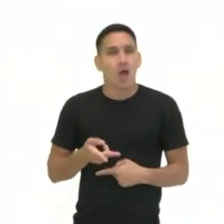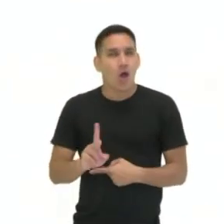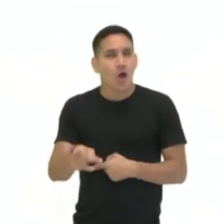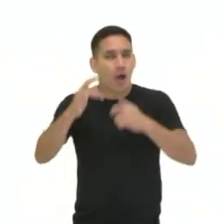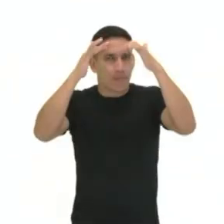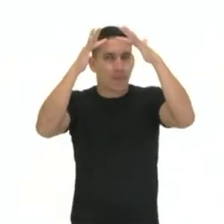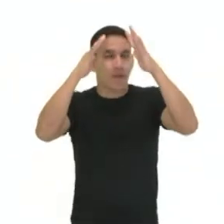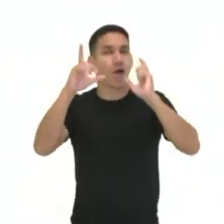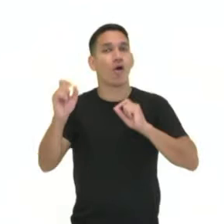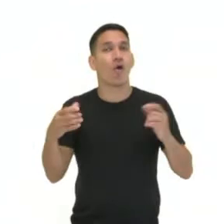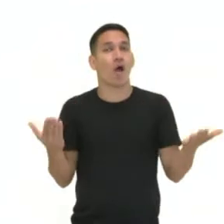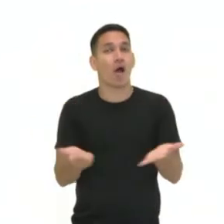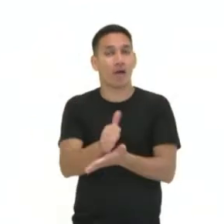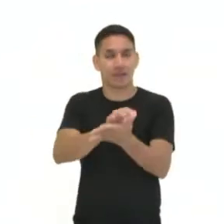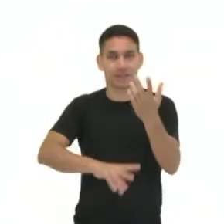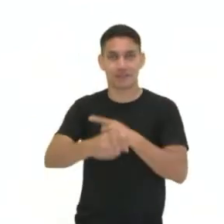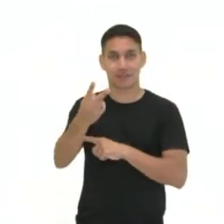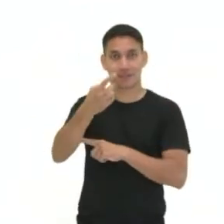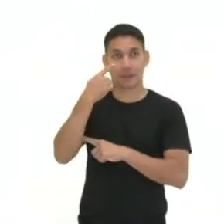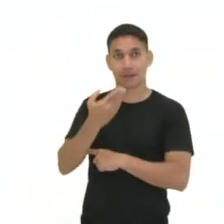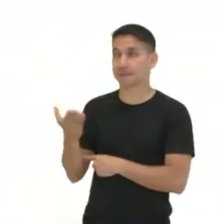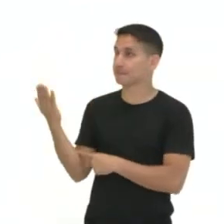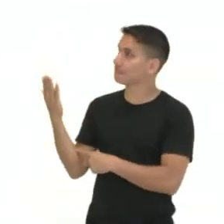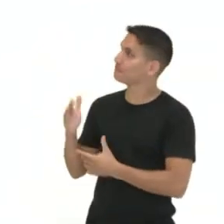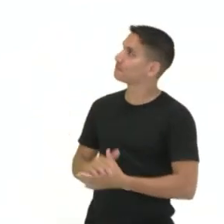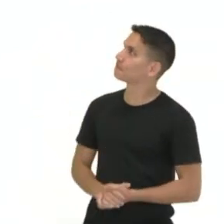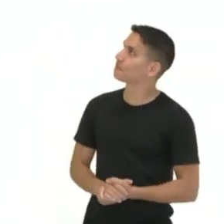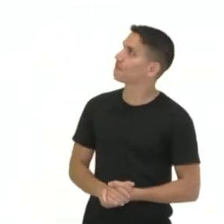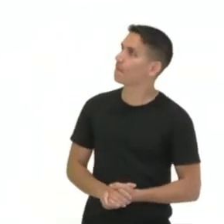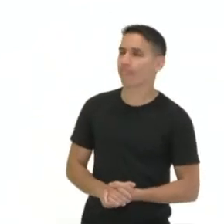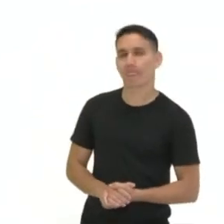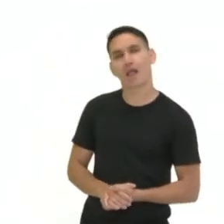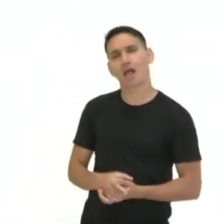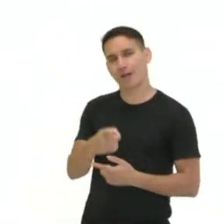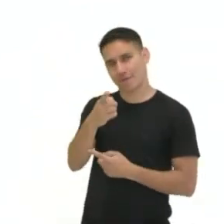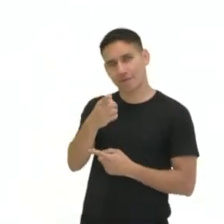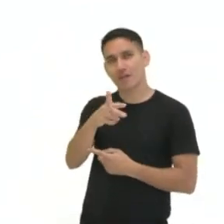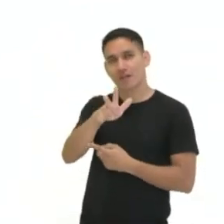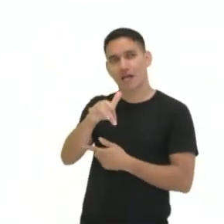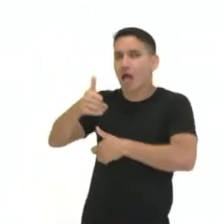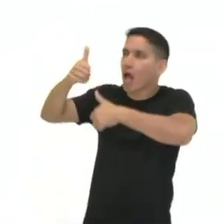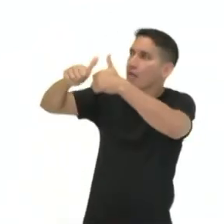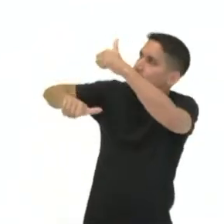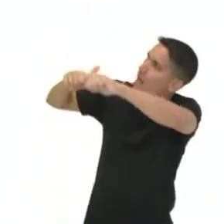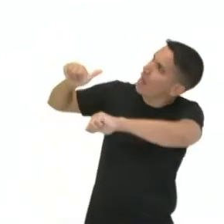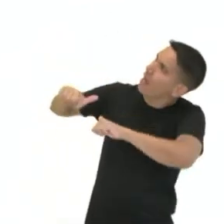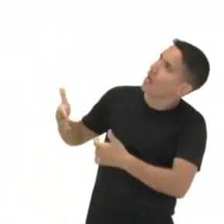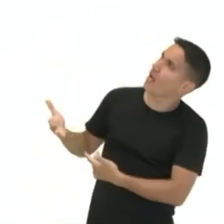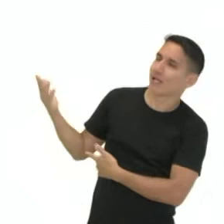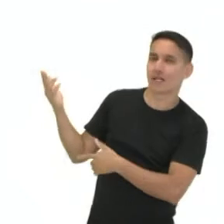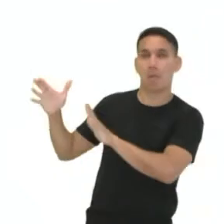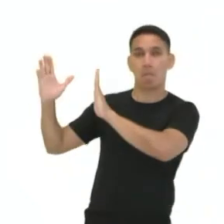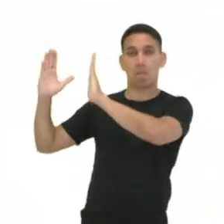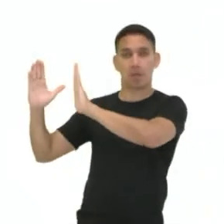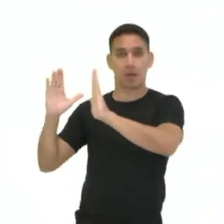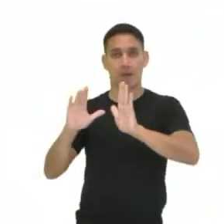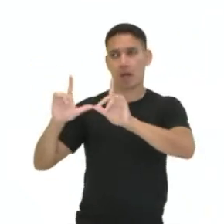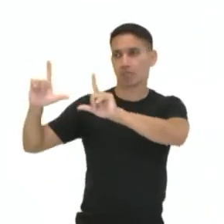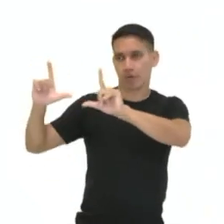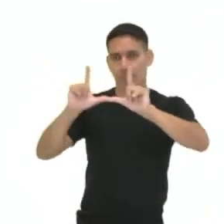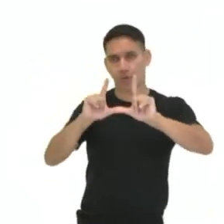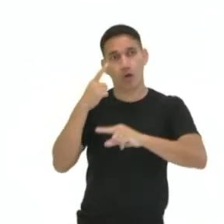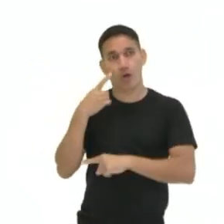reflexões, vamos agora para a nossa segunda atividade, pessoal. Então, eu vou deixar vocês analisarem aqui, né, os dois quadrinhos e vocês